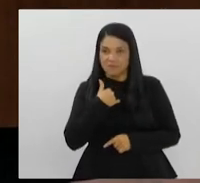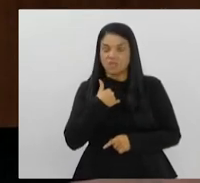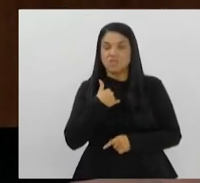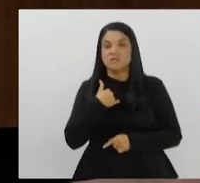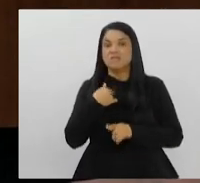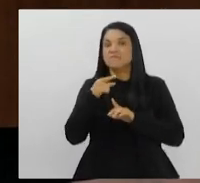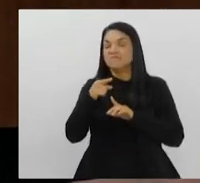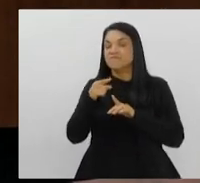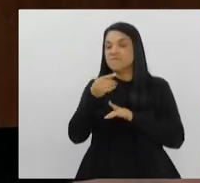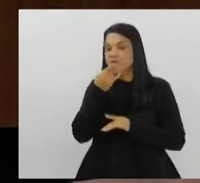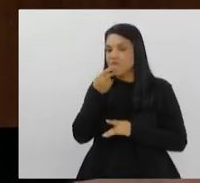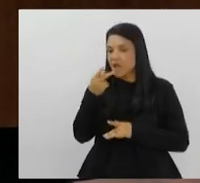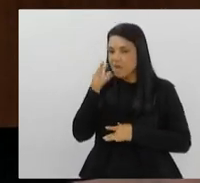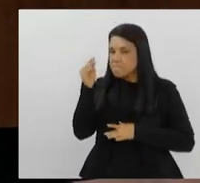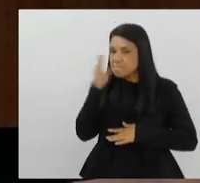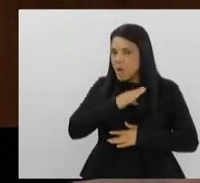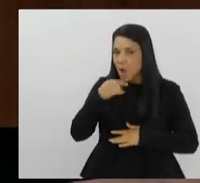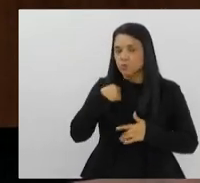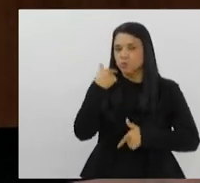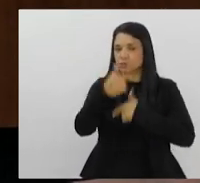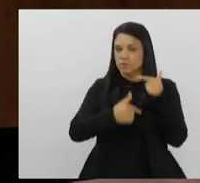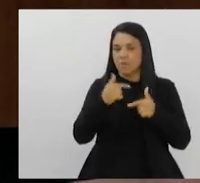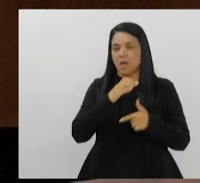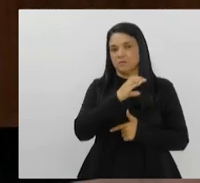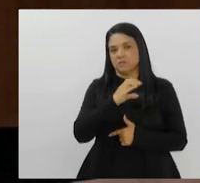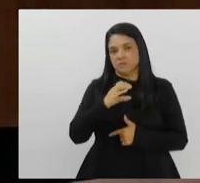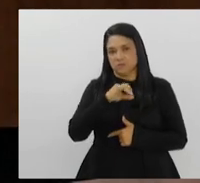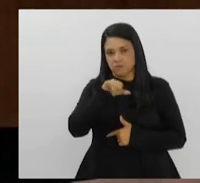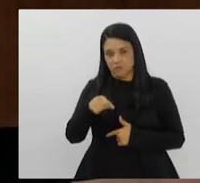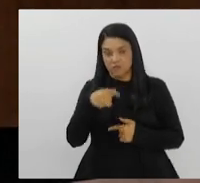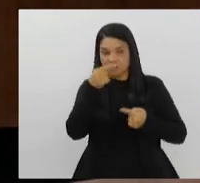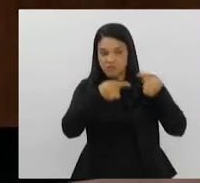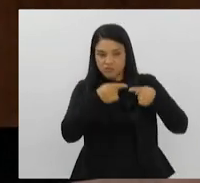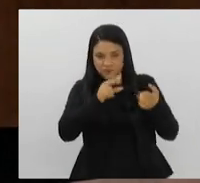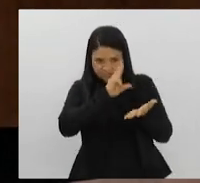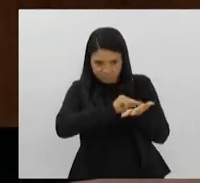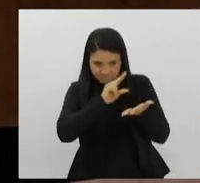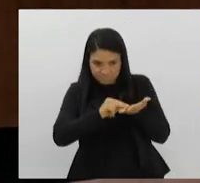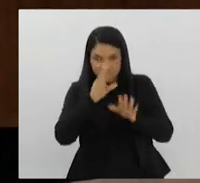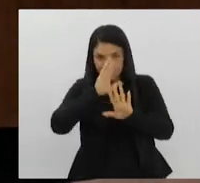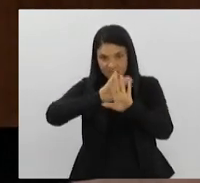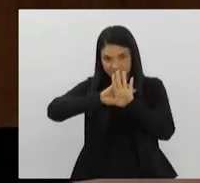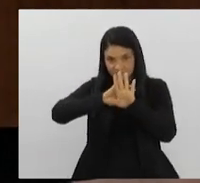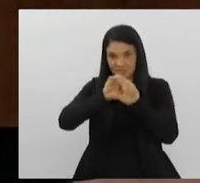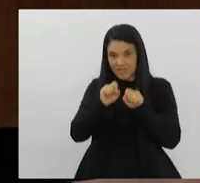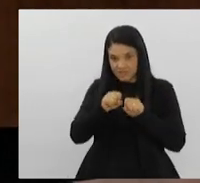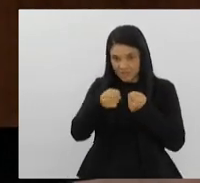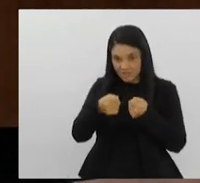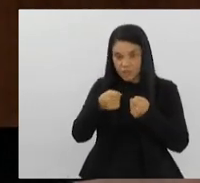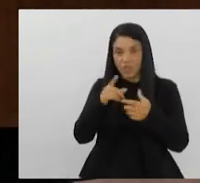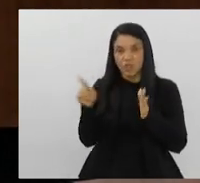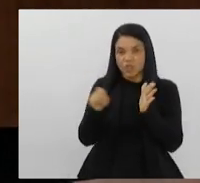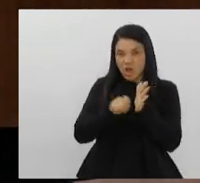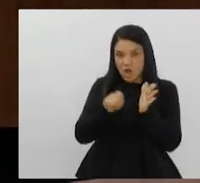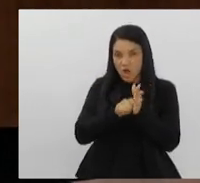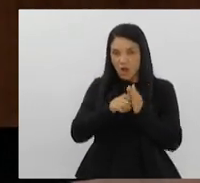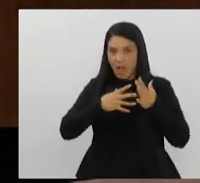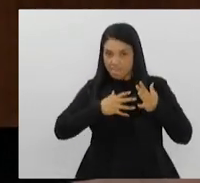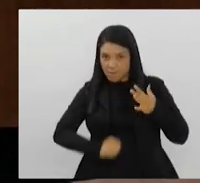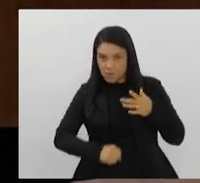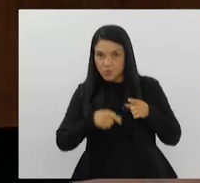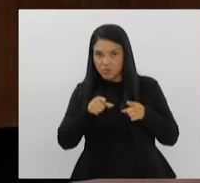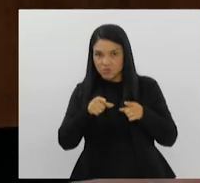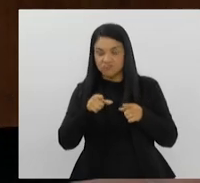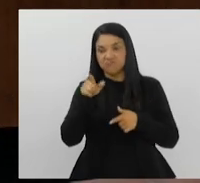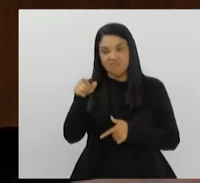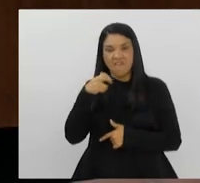trabalho sério que eu tenho feito na CCJ. Quer discutir pauta ideológica? Quer defender a droga, o aborto, ou essa pouca vergonha